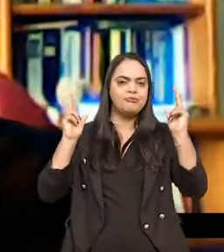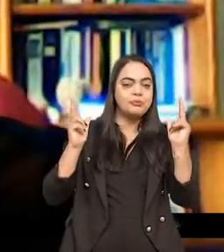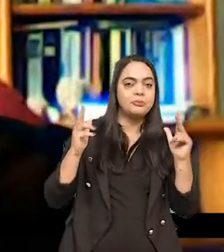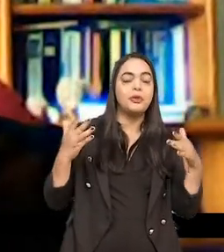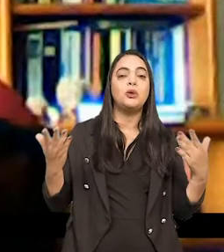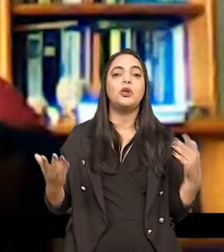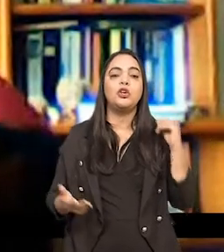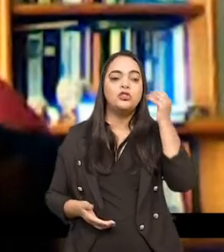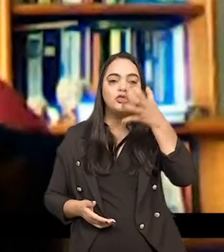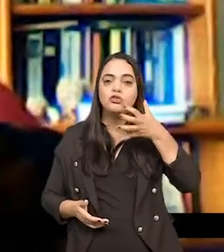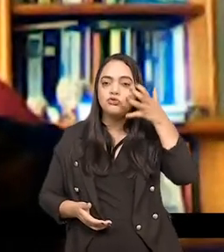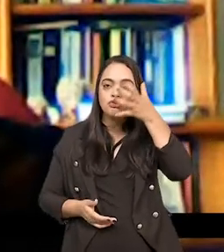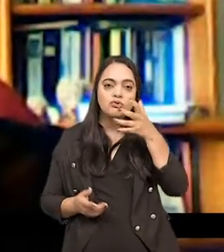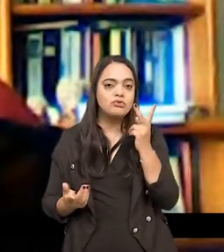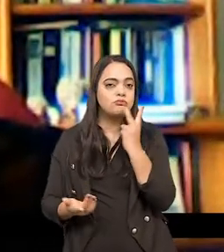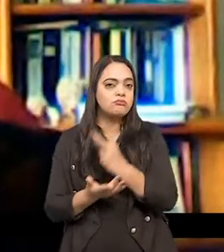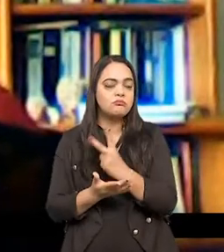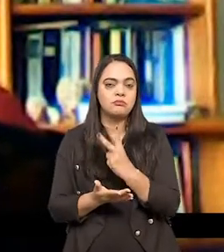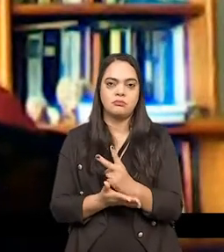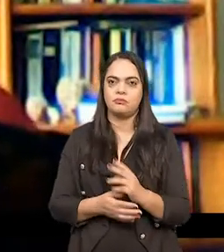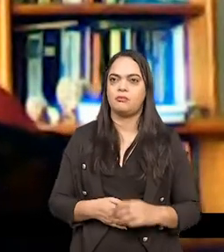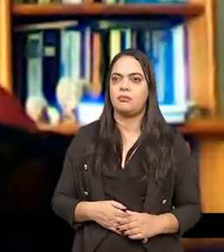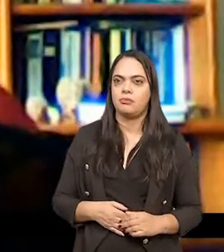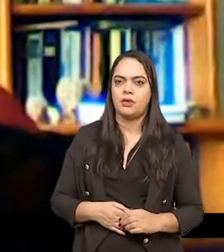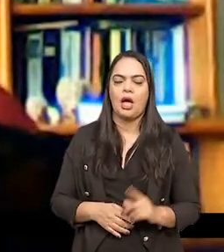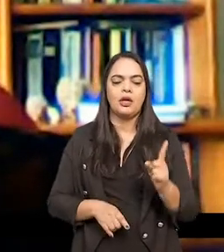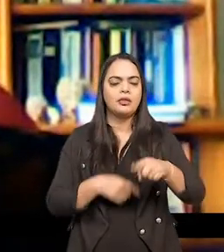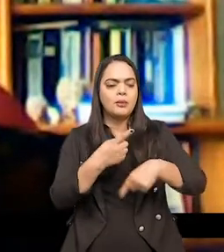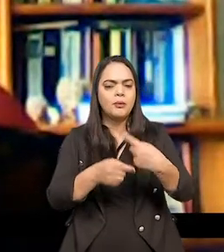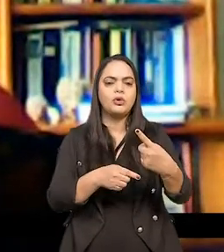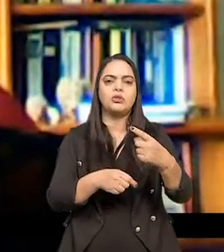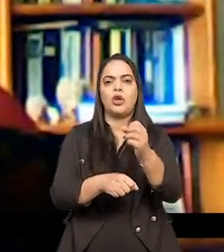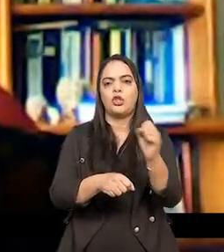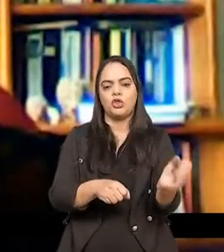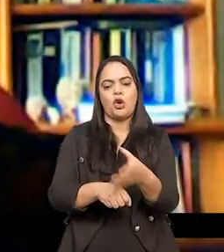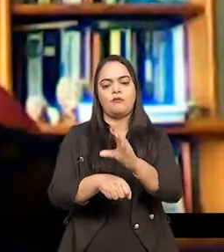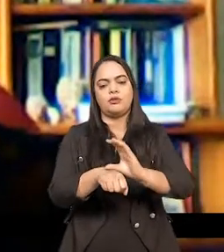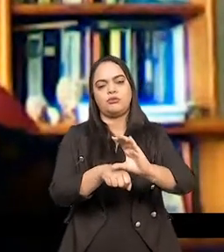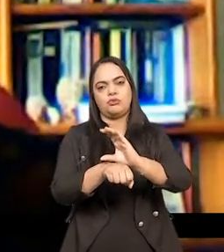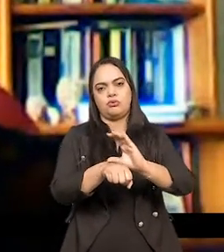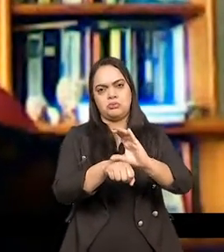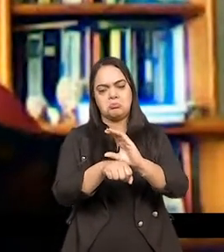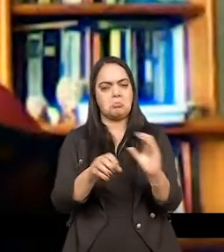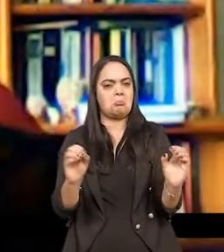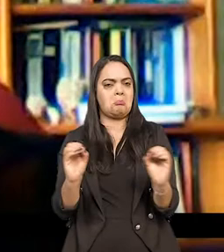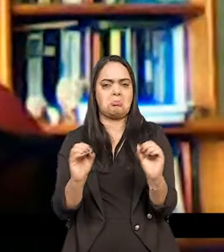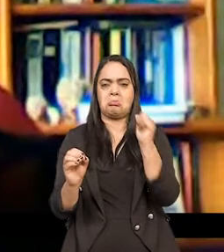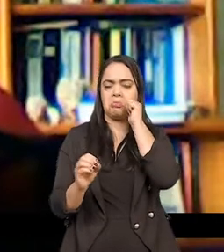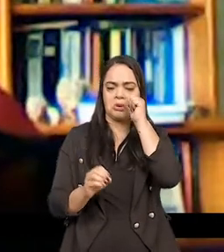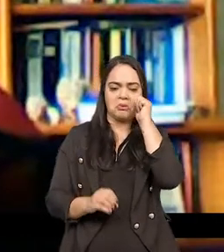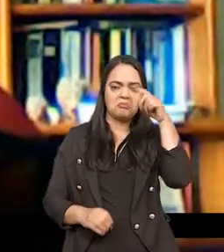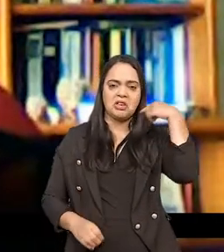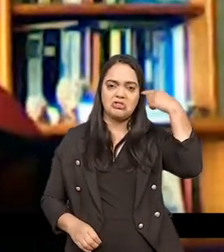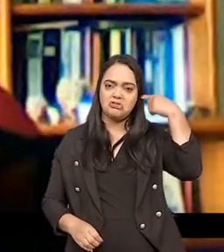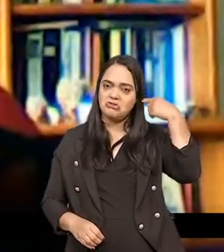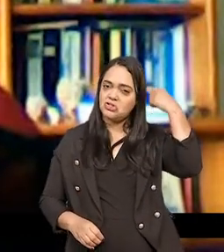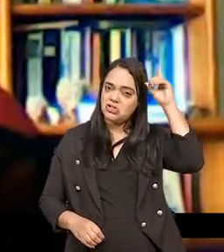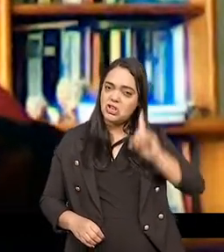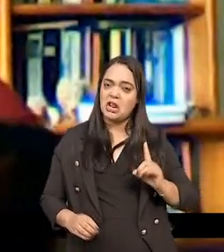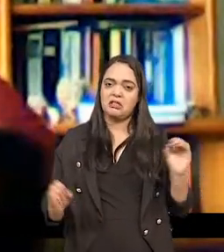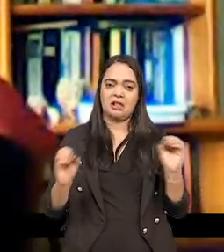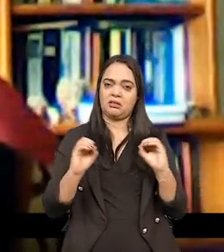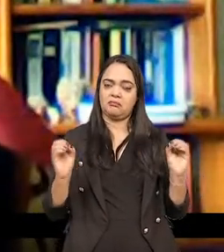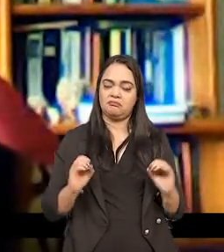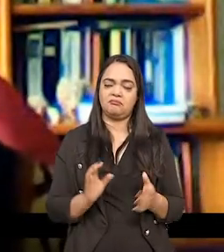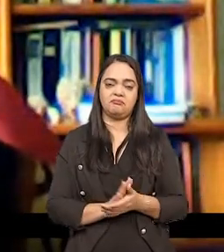Bom, então depois vem as próximas constituições e nada, a mulher não aparece